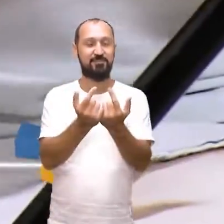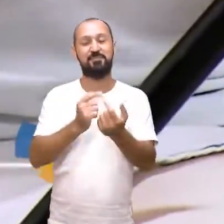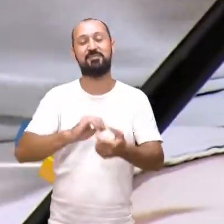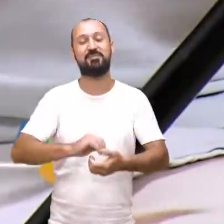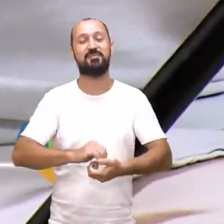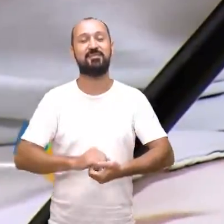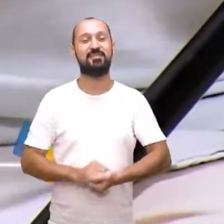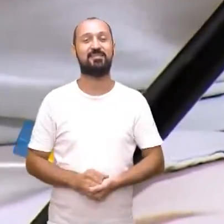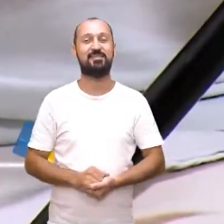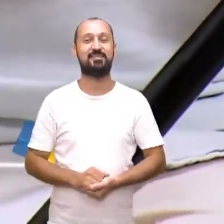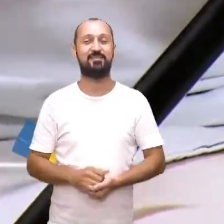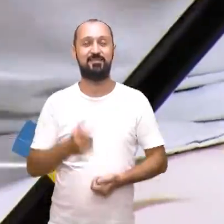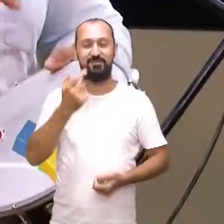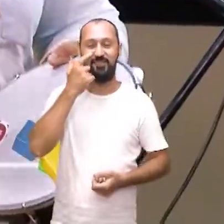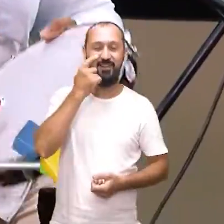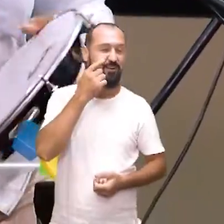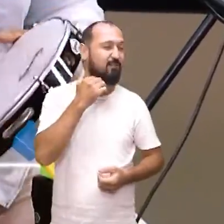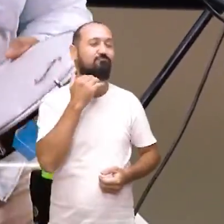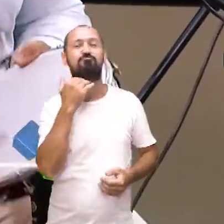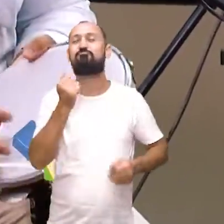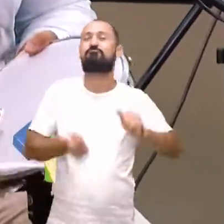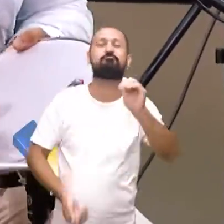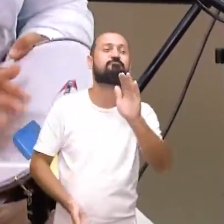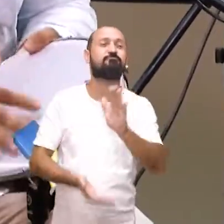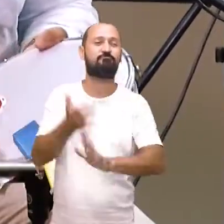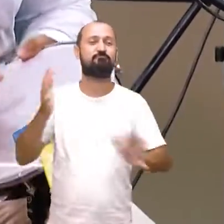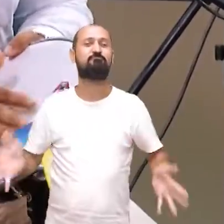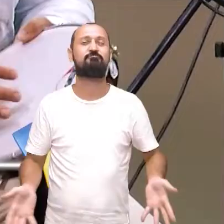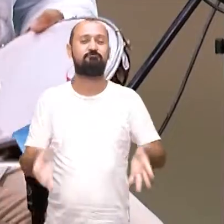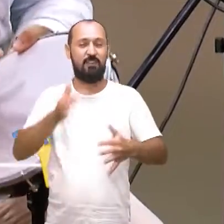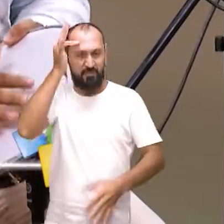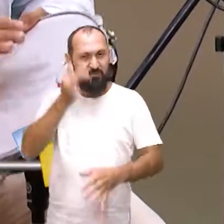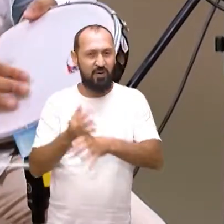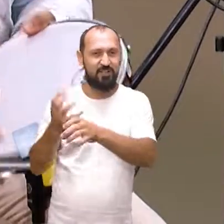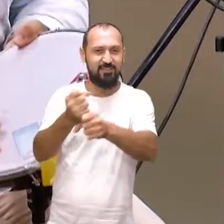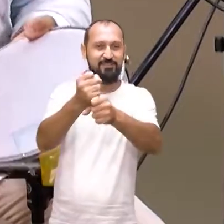Assembleia Legislativa de Mato Grosso do Sul.